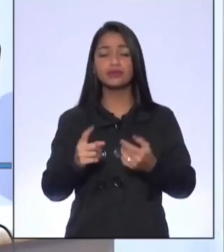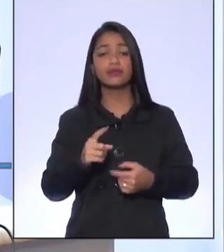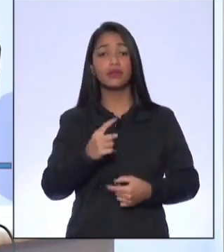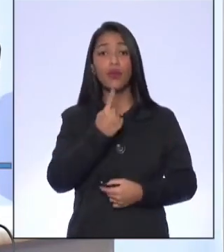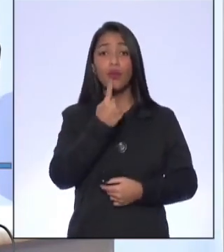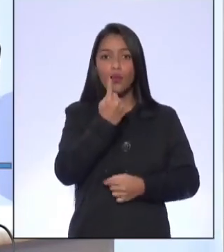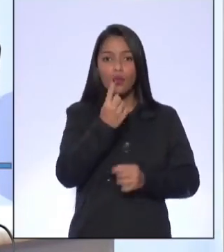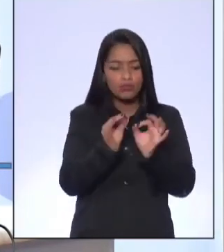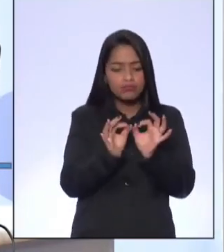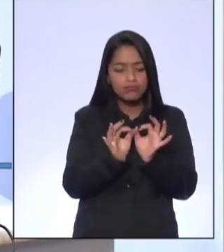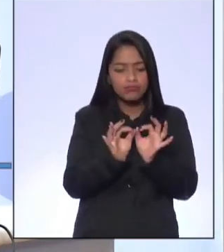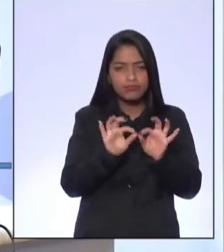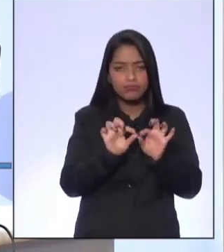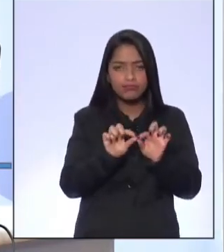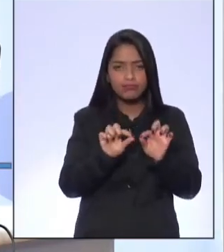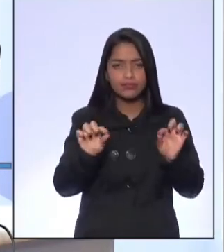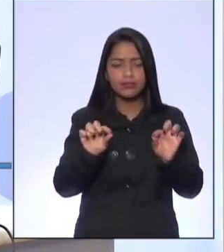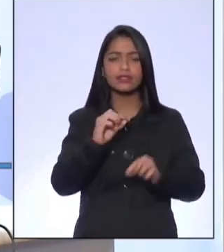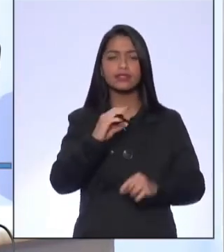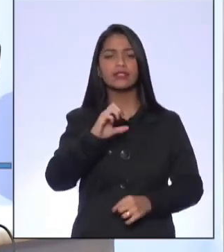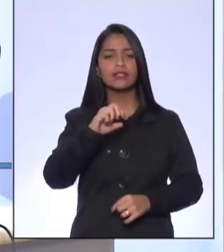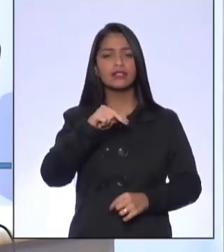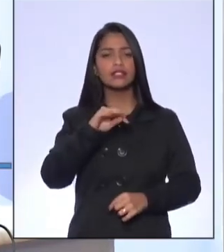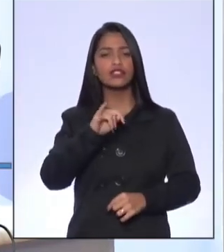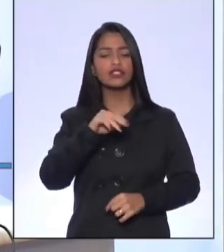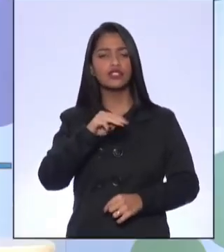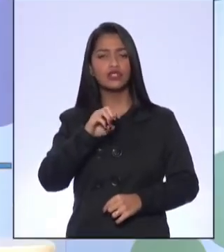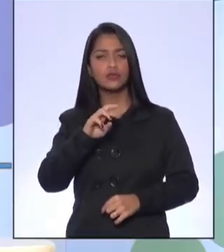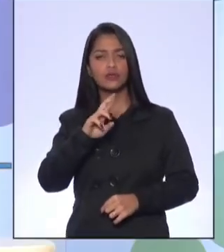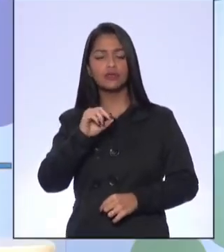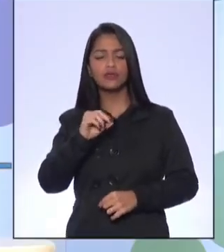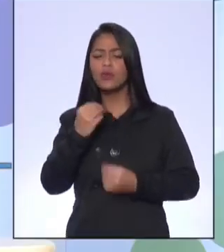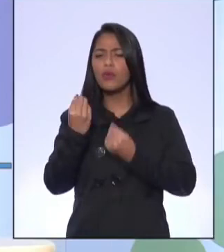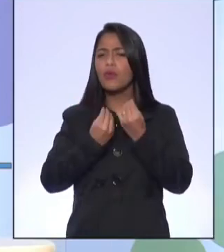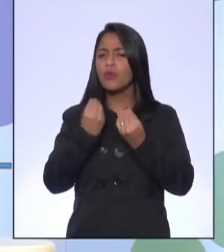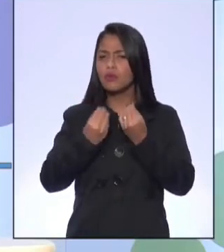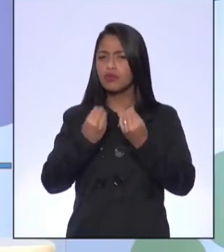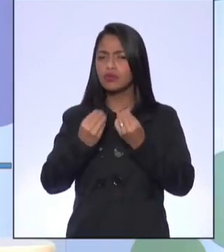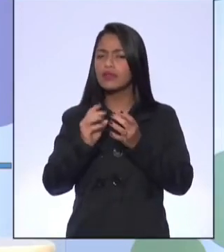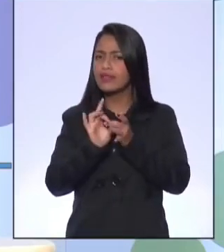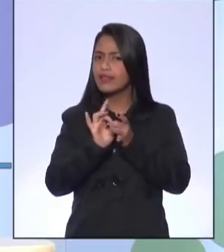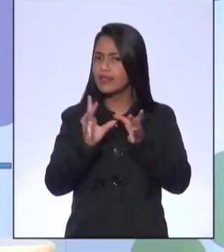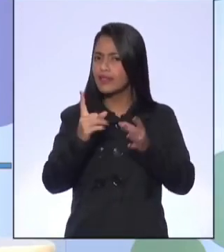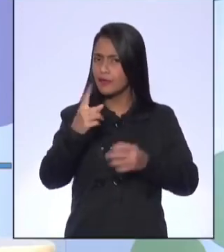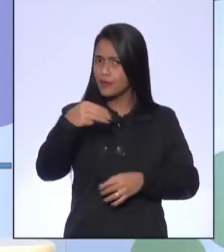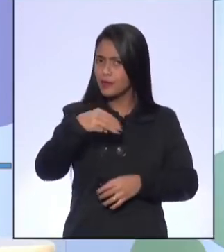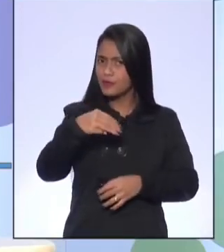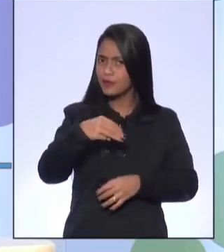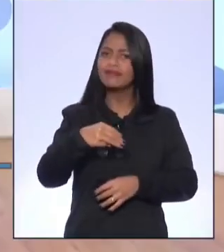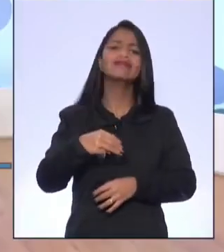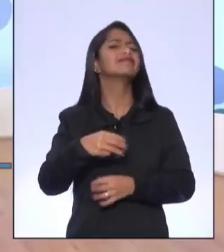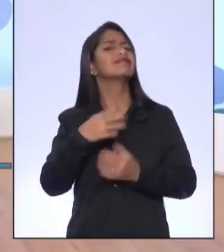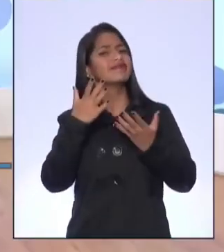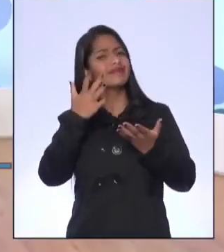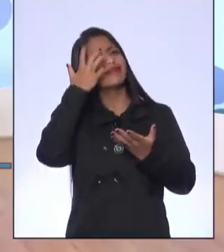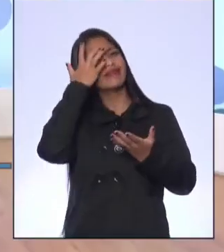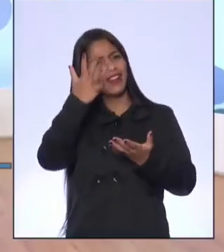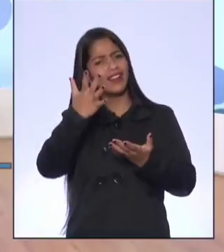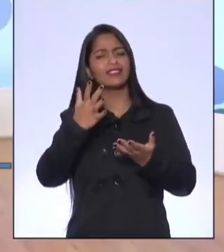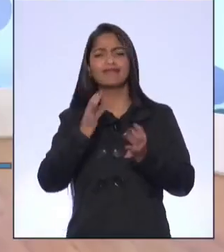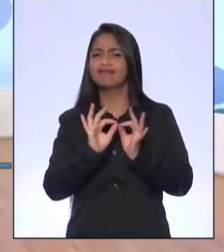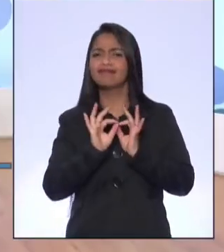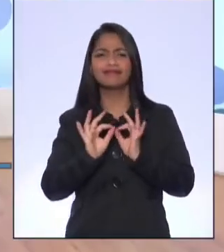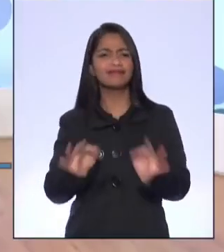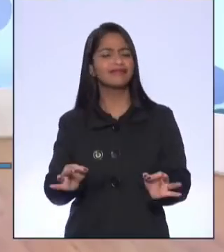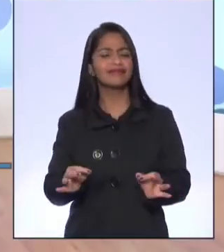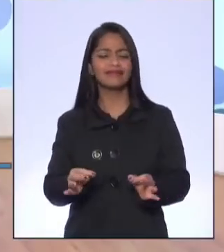né, corresponderia a essa ideia do real, não é isso? É isso aí. Vamos deixar 1 minuto para eles? Beleza, essa daí é bem fácil, hein? É bem